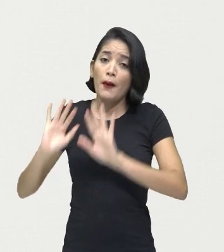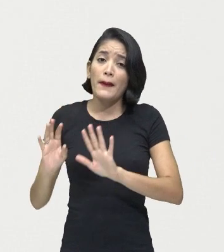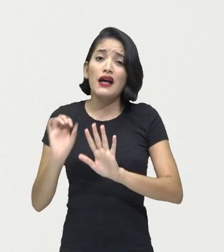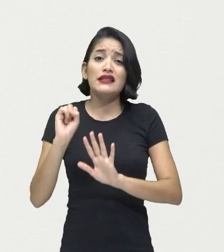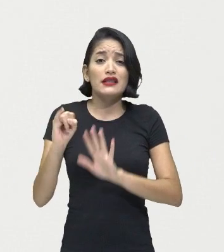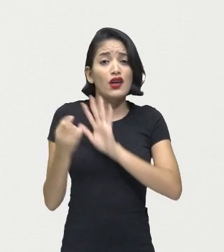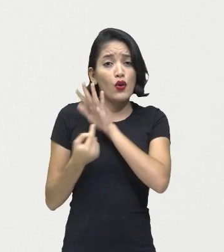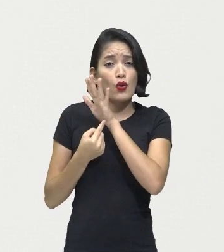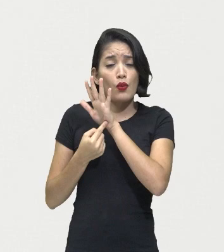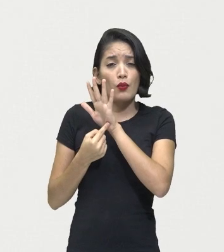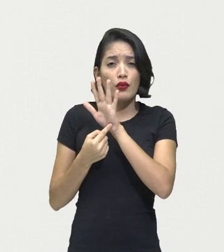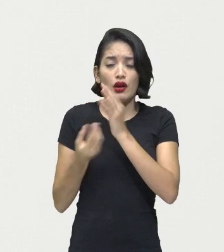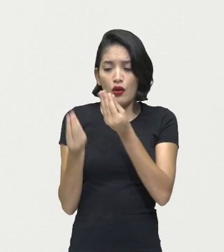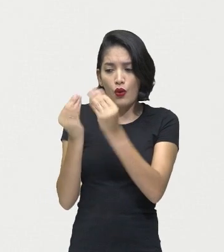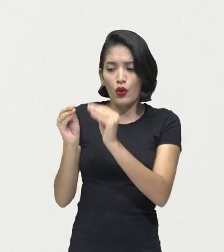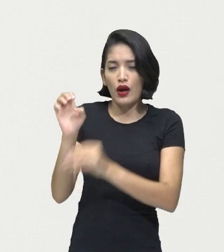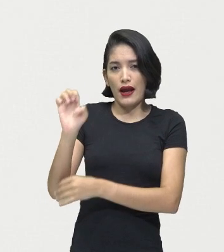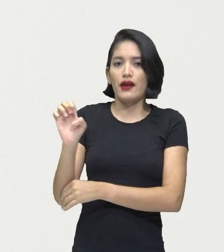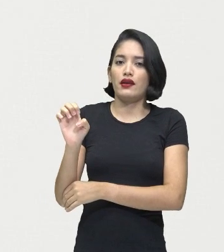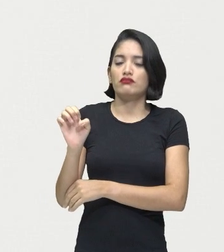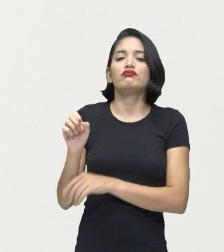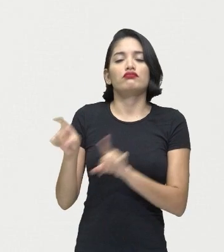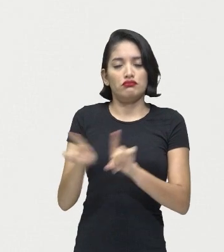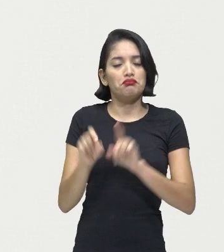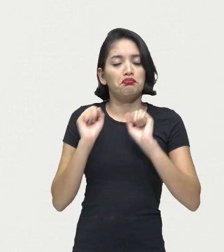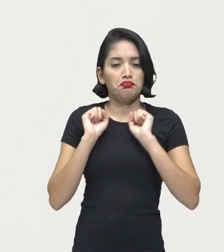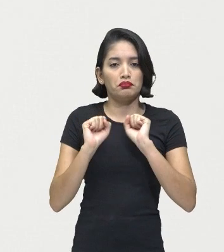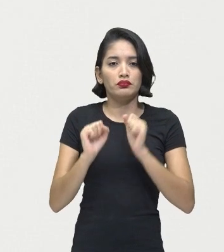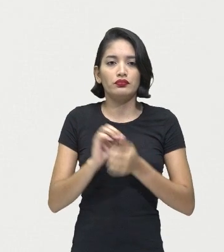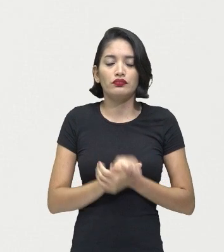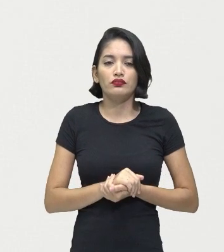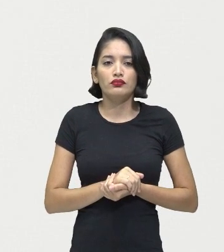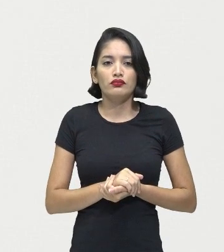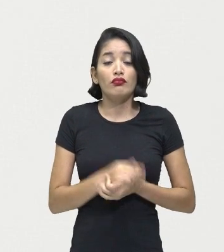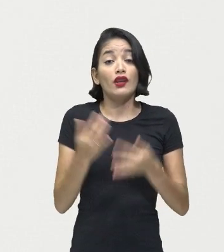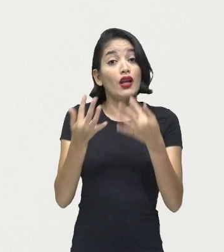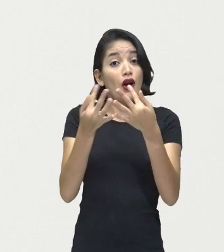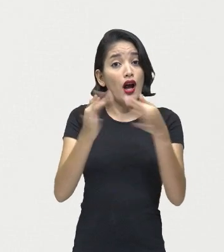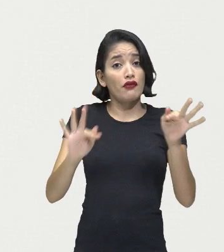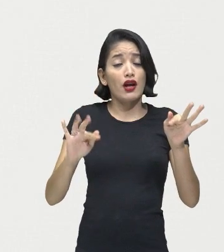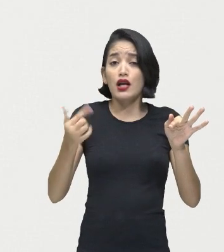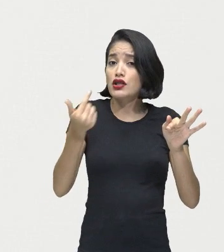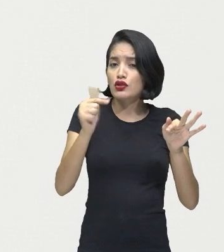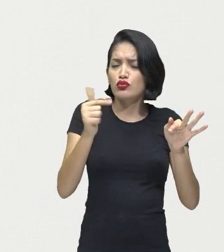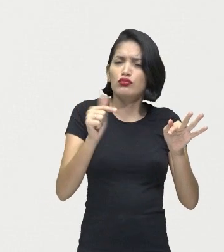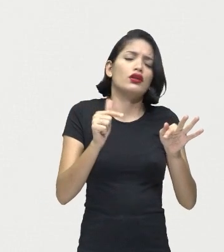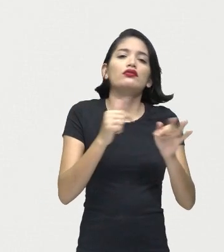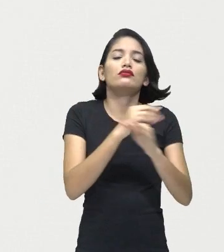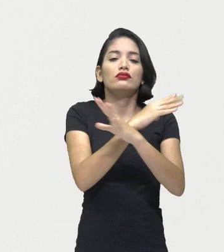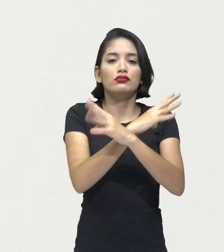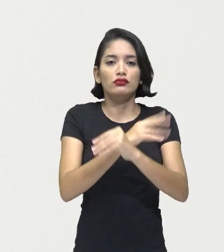ó, pode ser também. Então, aqui, a oração, quando ela não tem a conjunção,